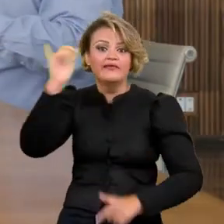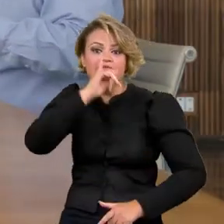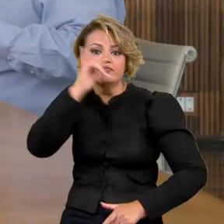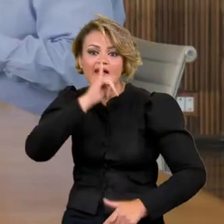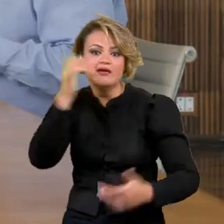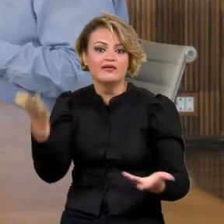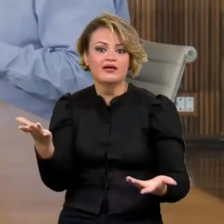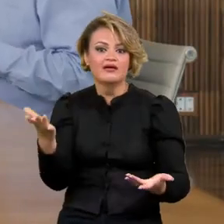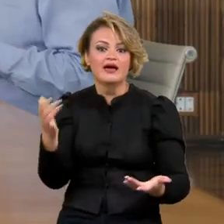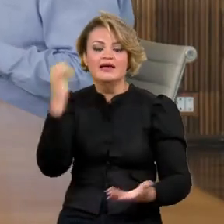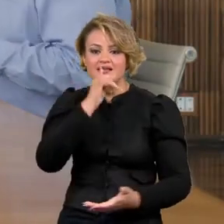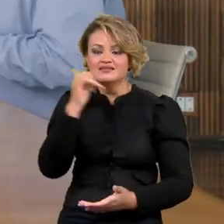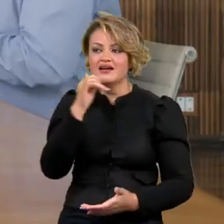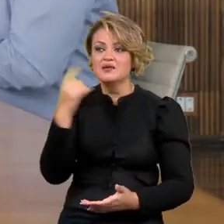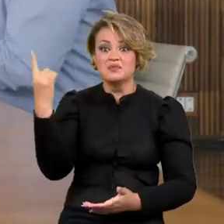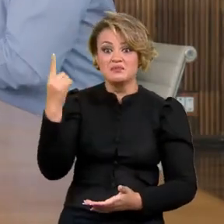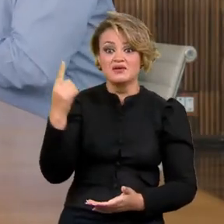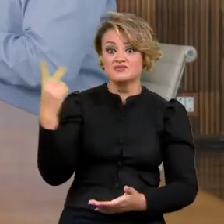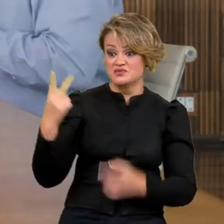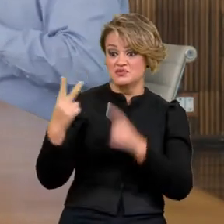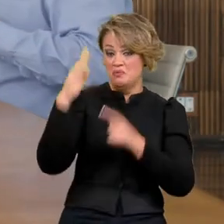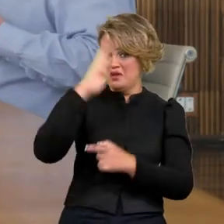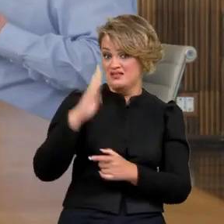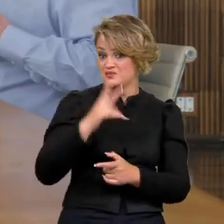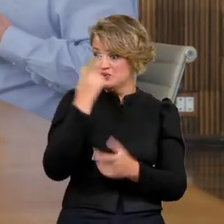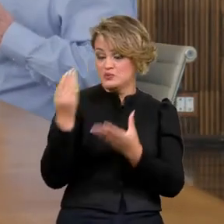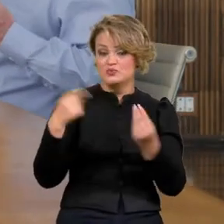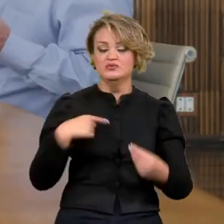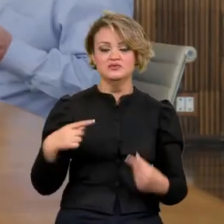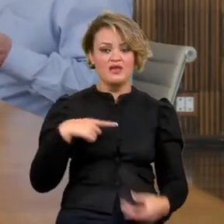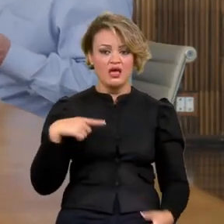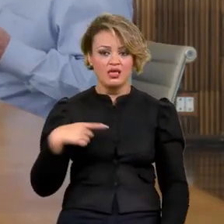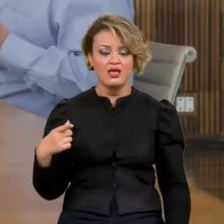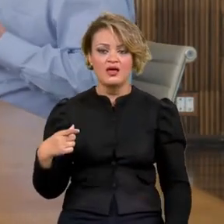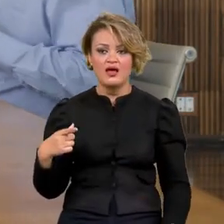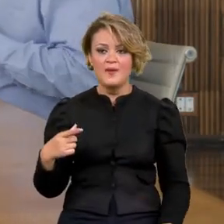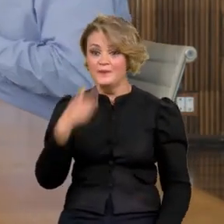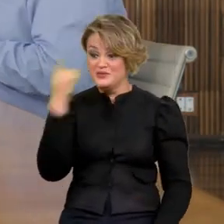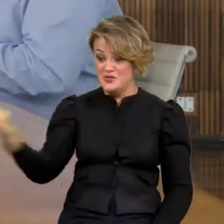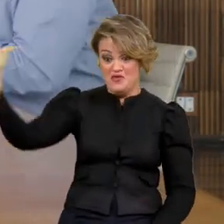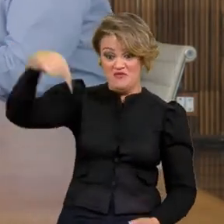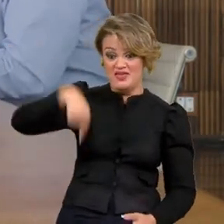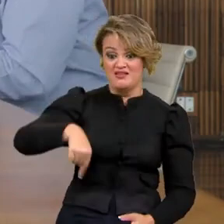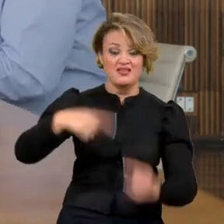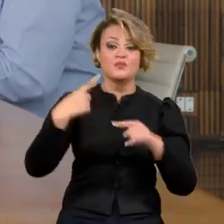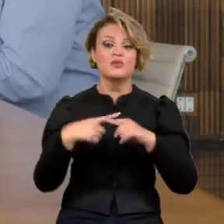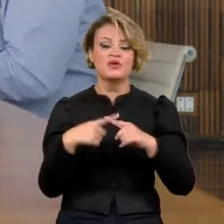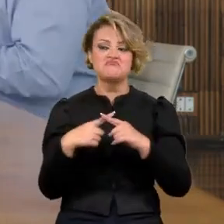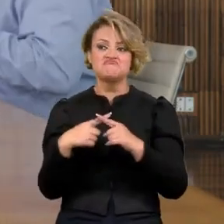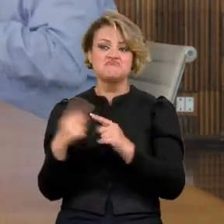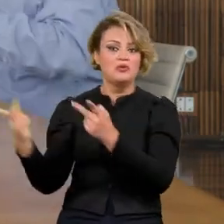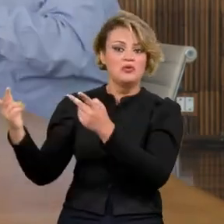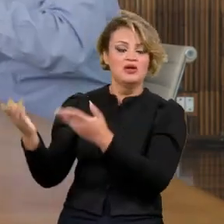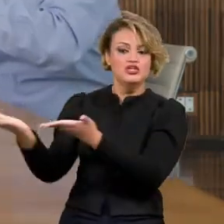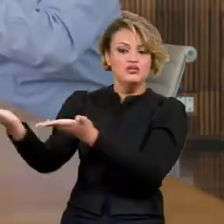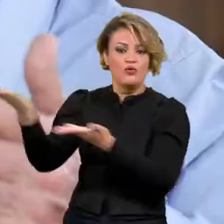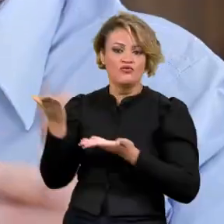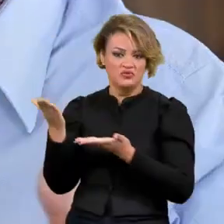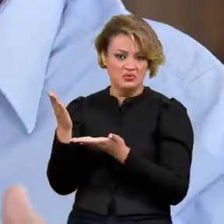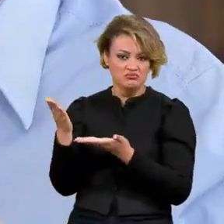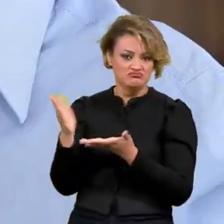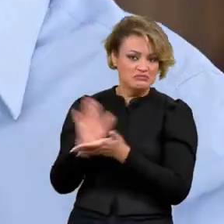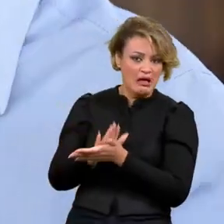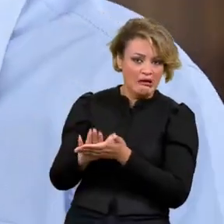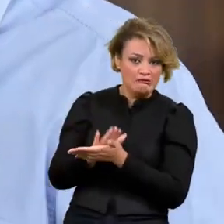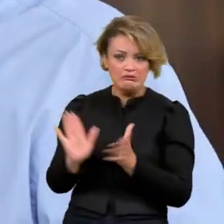o cara não vem aqui porque ou porque ele não é convidado ou porque ele não se sente bem vindo aqui eu vou tomar iniciativa eu quero não apenas